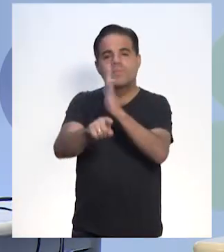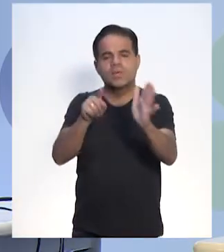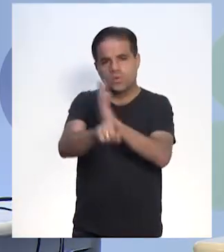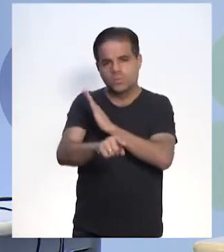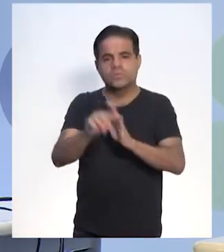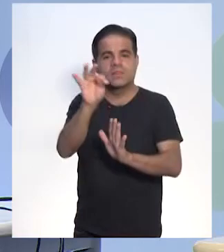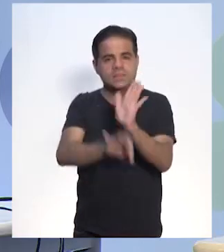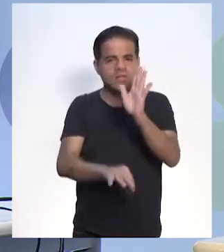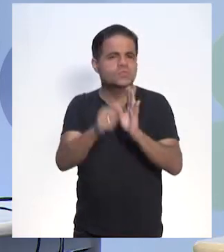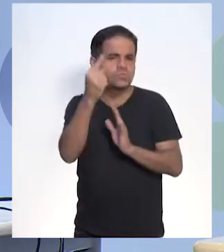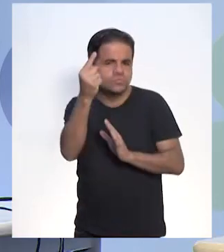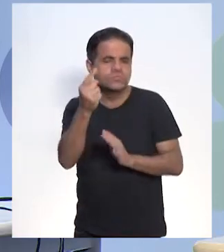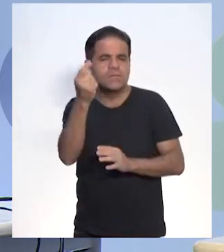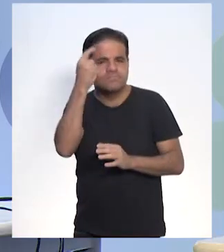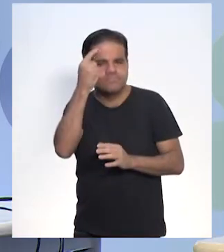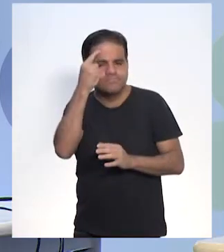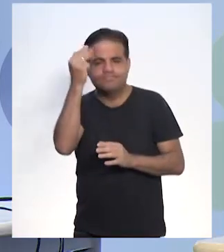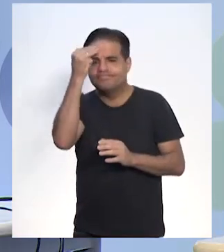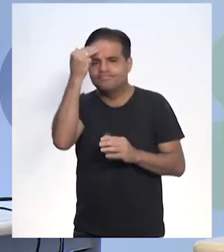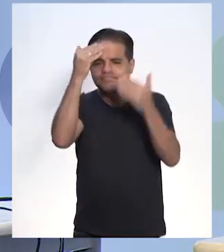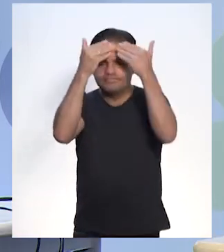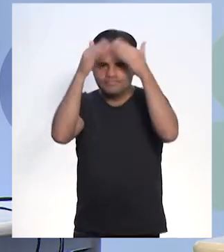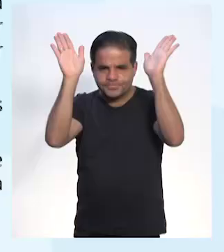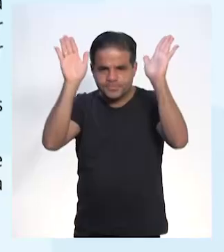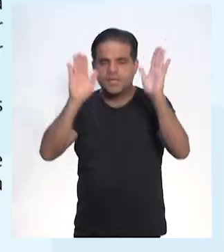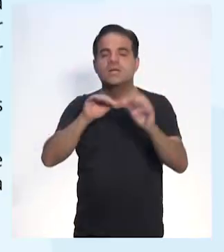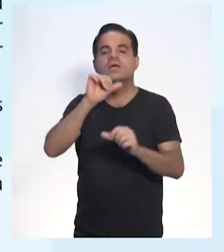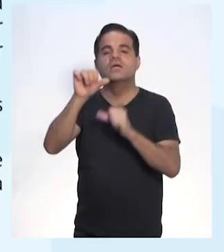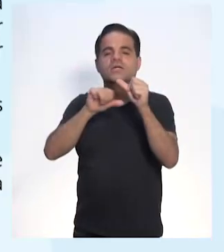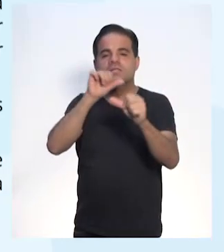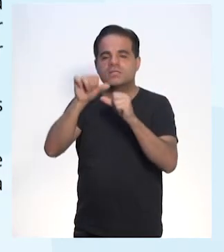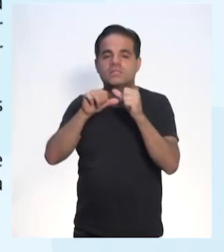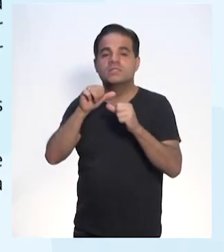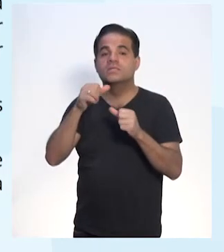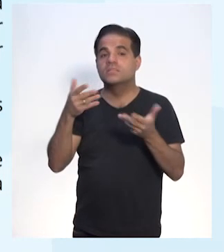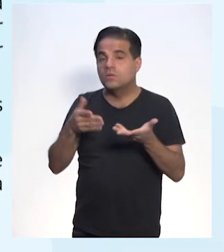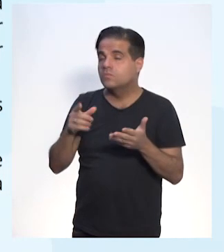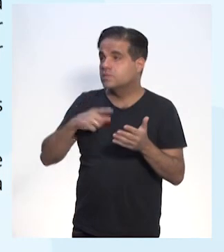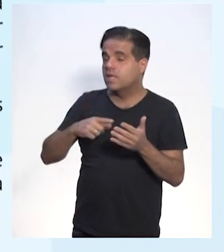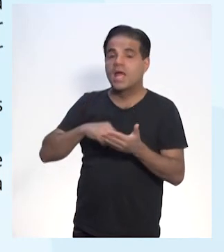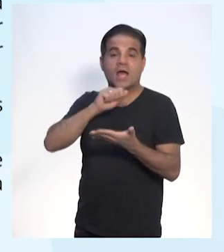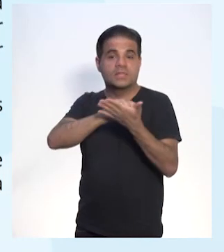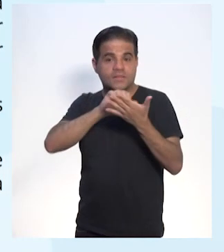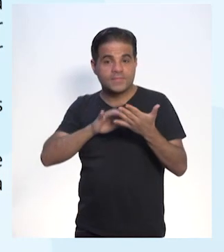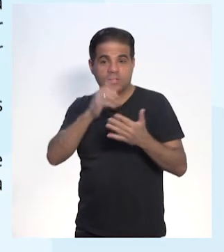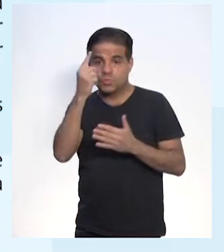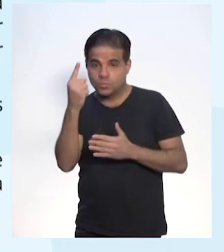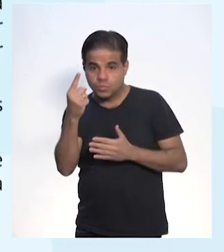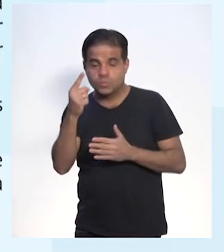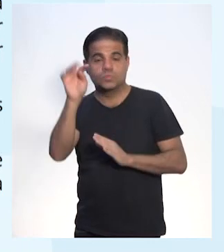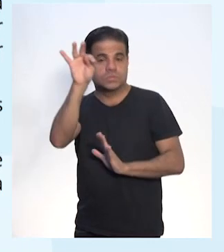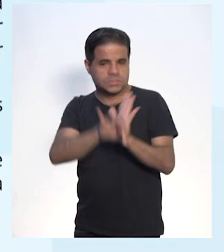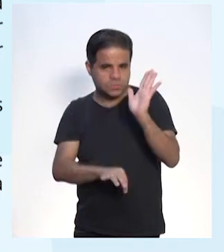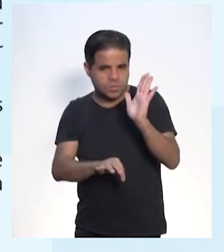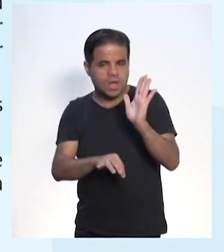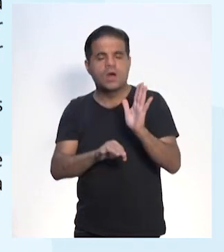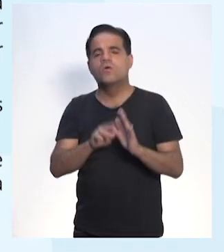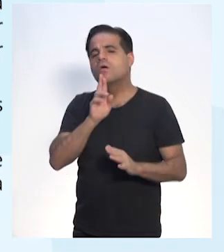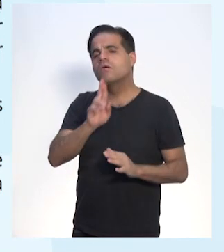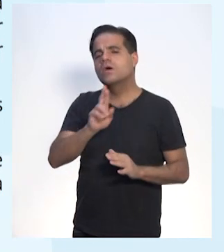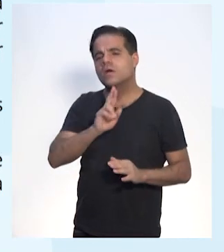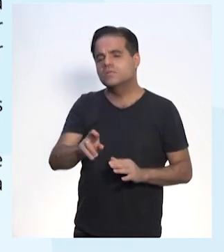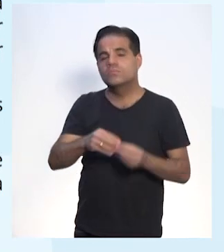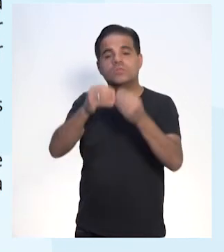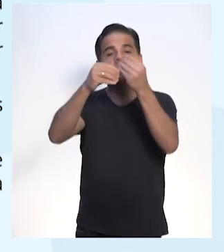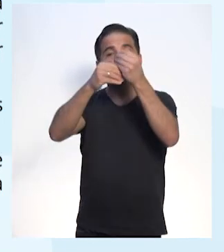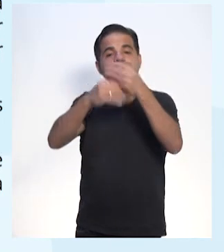arrependido? Não, respondeu. Estou triste, porque agora não posso tratá-lo mal. É a minha maneira de amar,